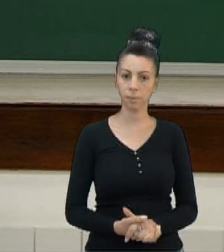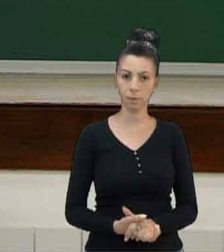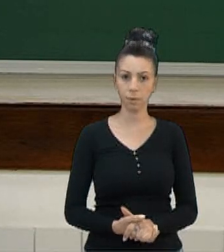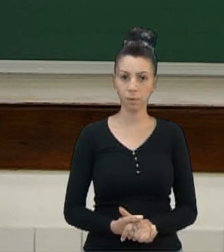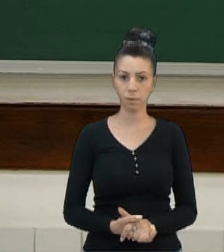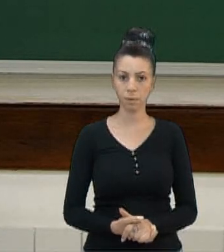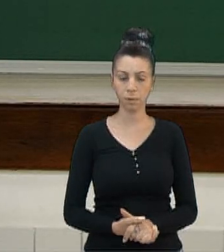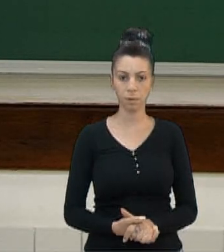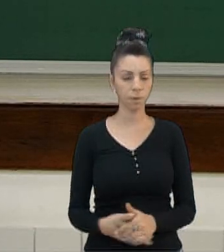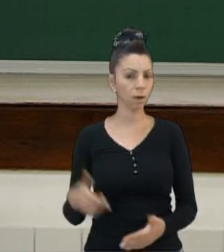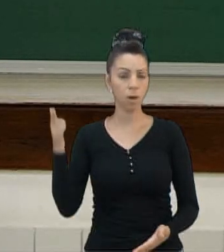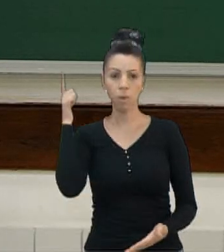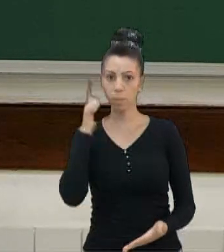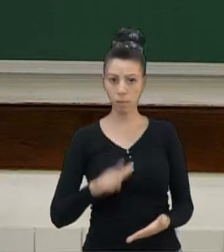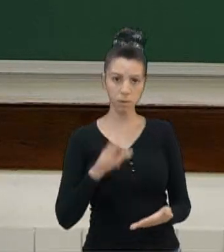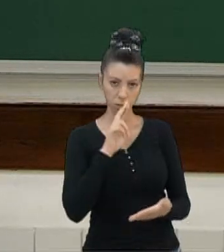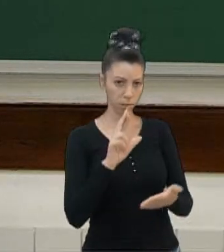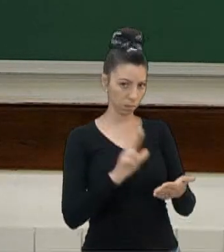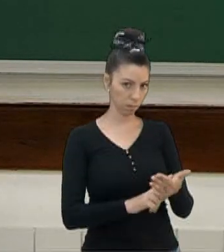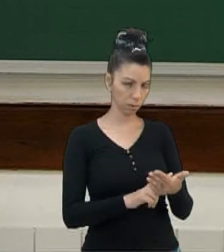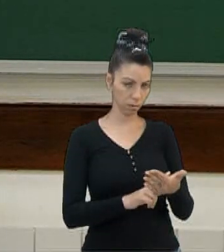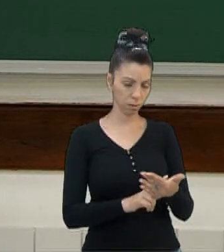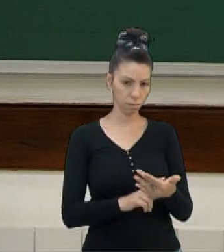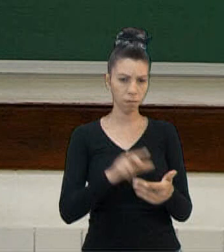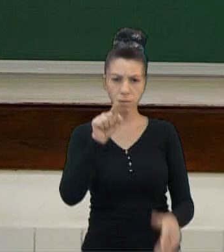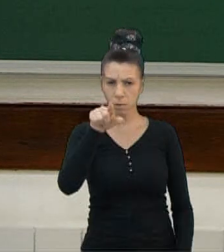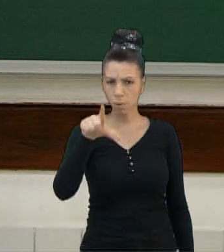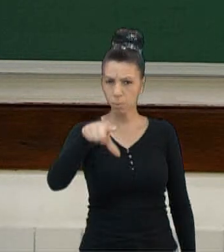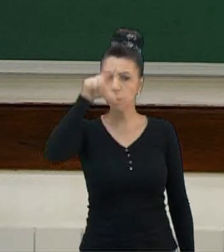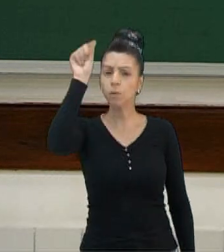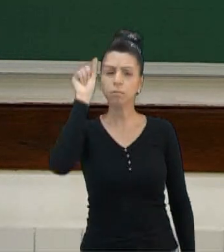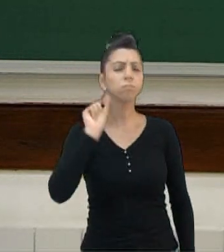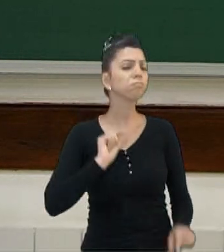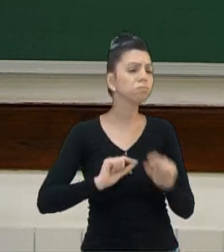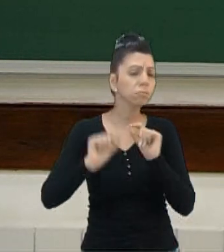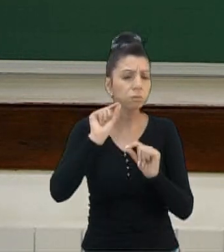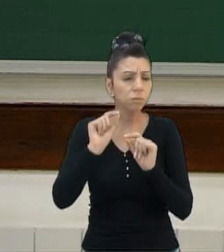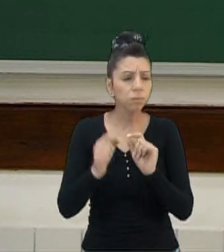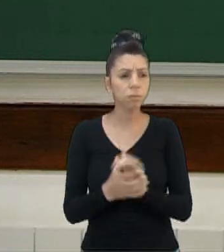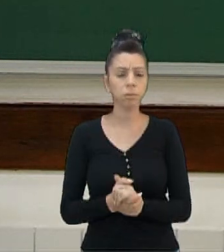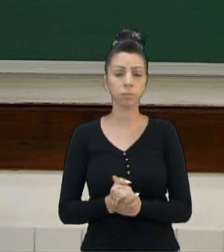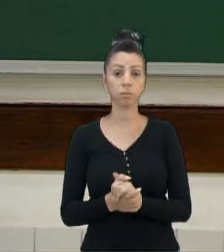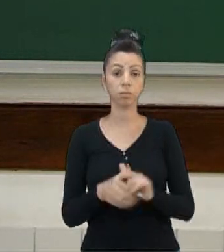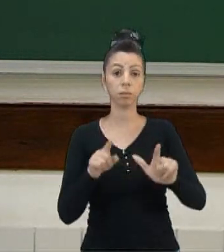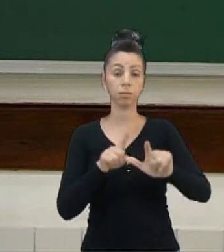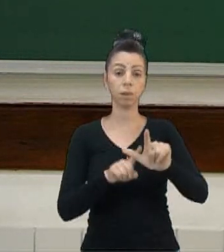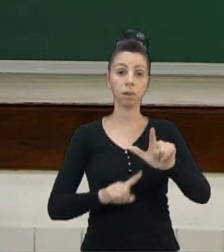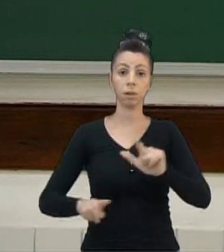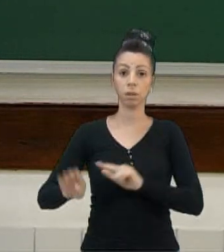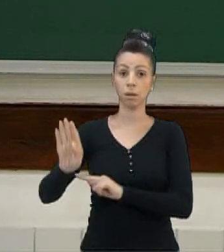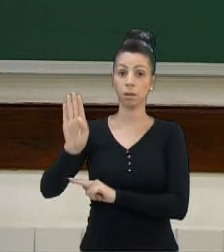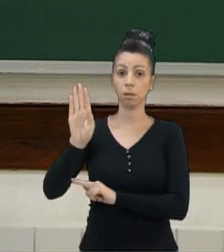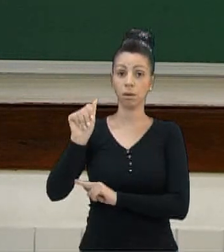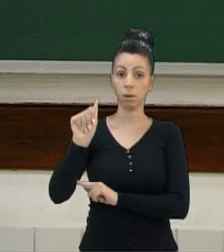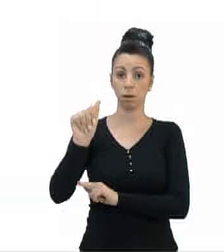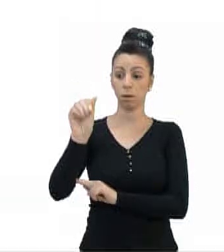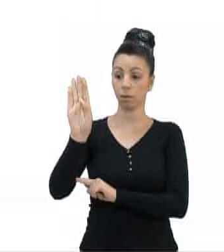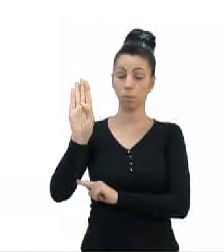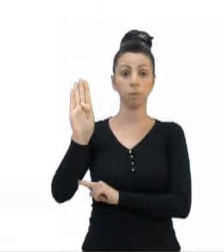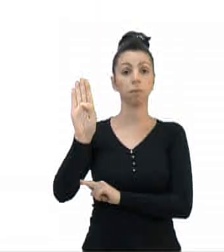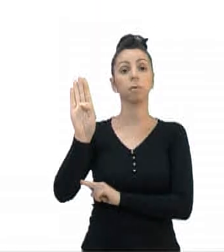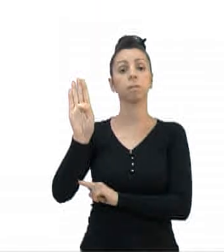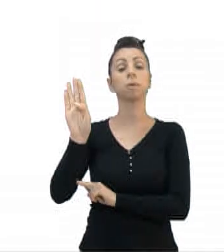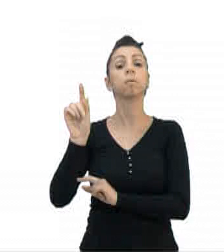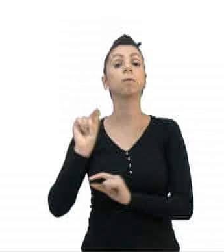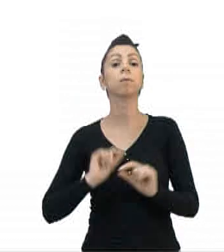Conseguiu? Quais foram as alternativas que você observou, né? Veja lá, letra A e letra B, né, que trabalham com